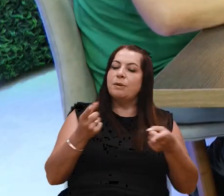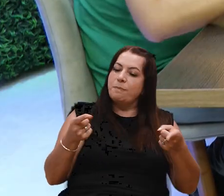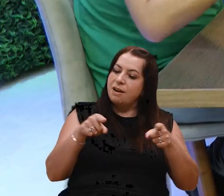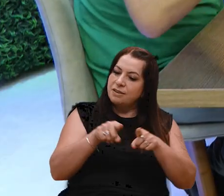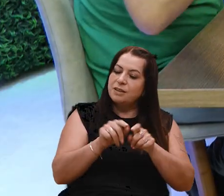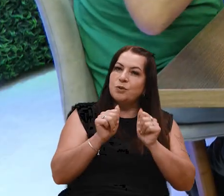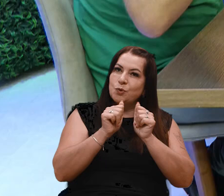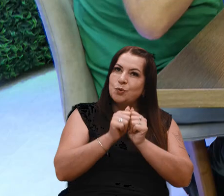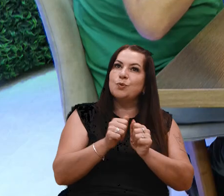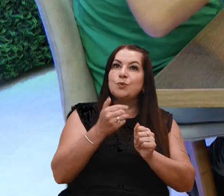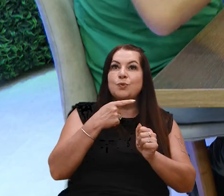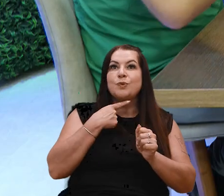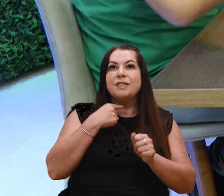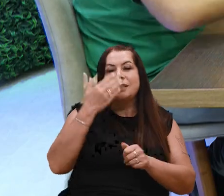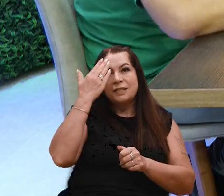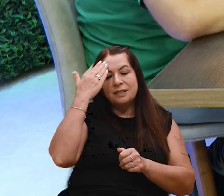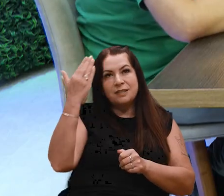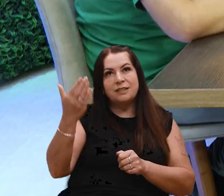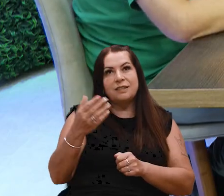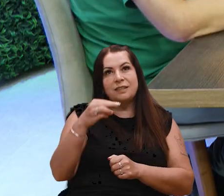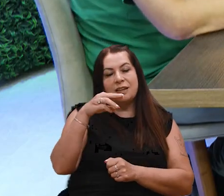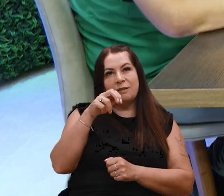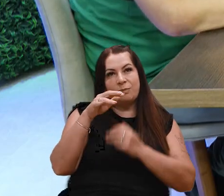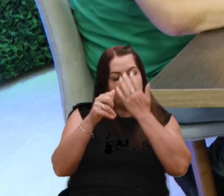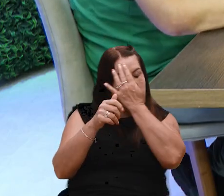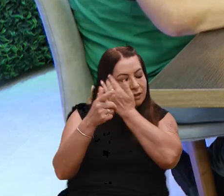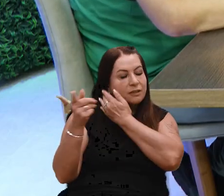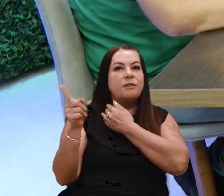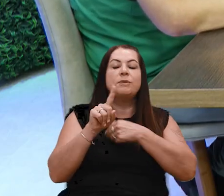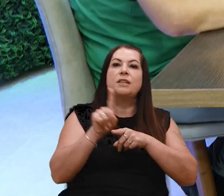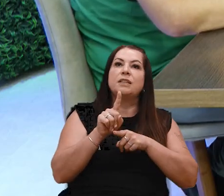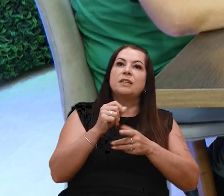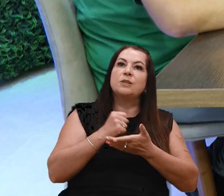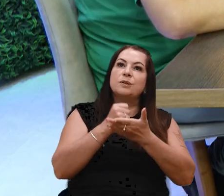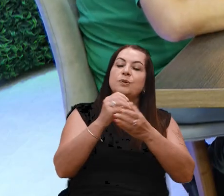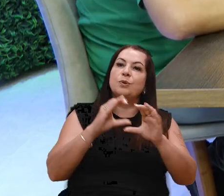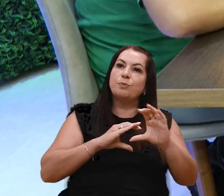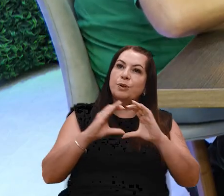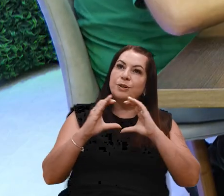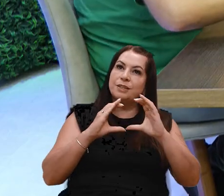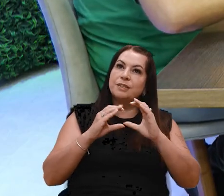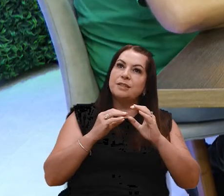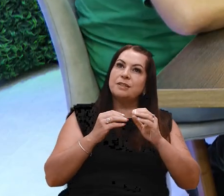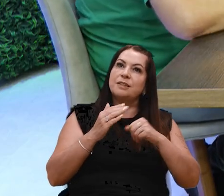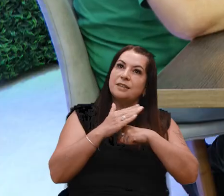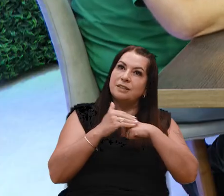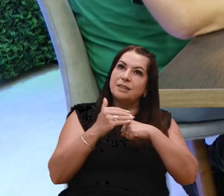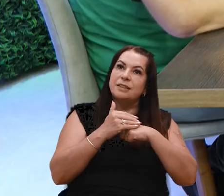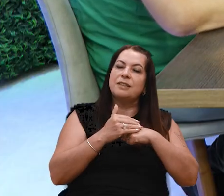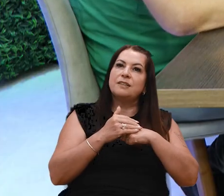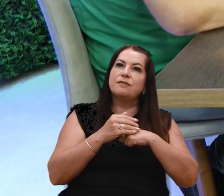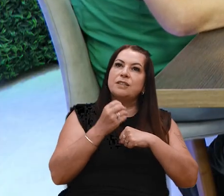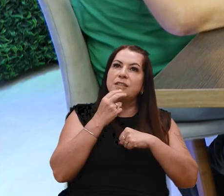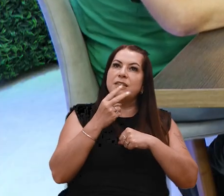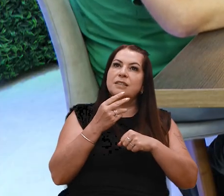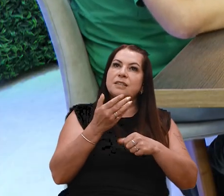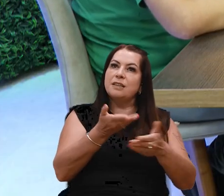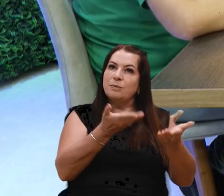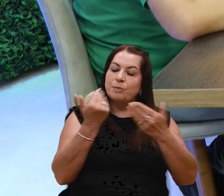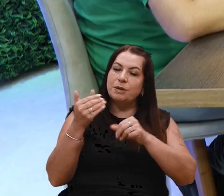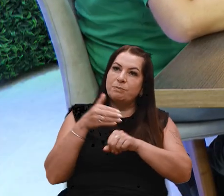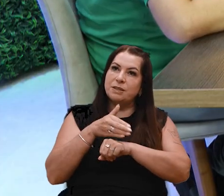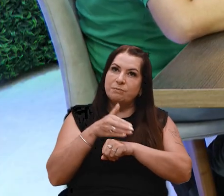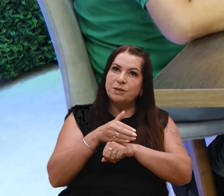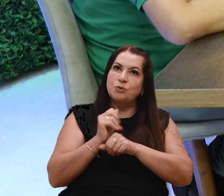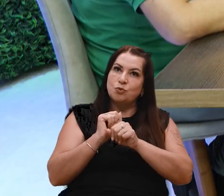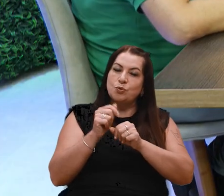aqui, gostaria de agradecer a Marta Esfredo, né, que é da assessoria de comunicação, que gentilmente também fez essa ponte para a sua participação